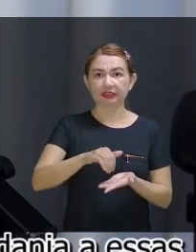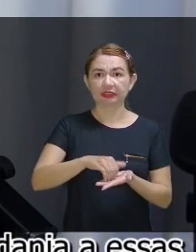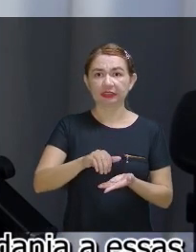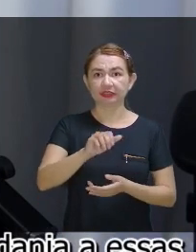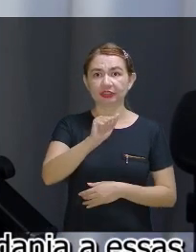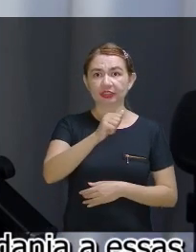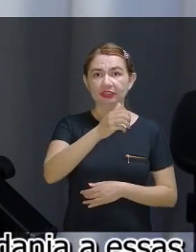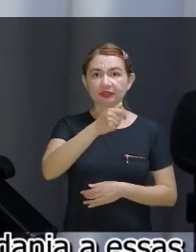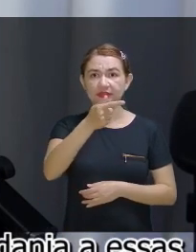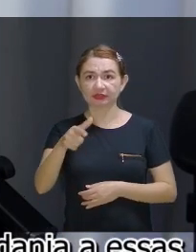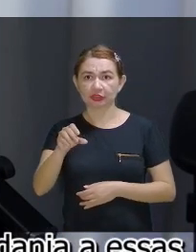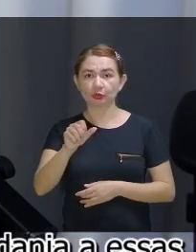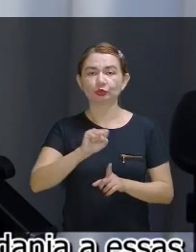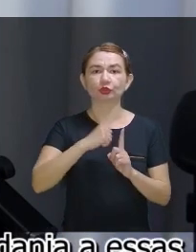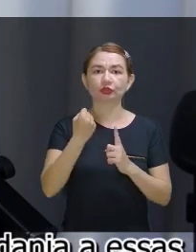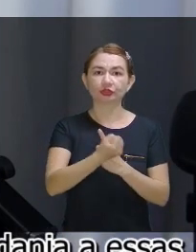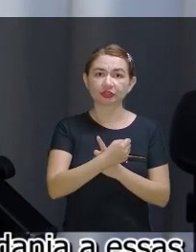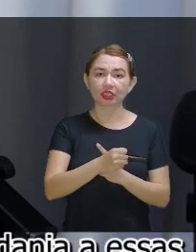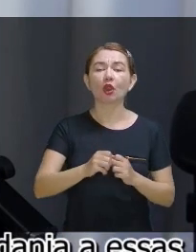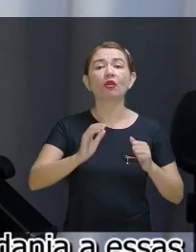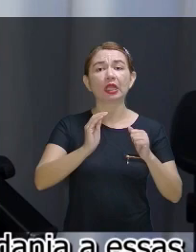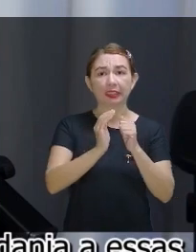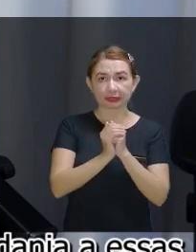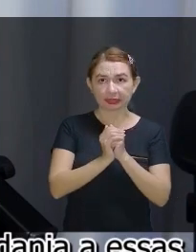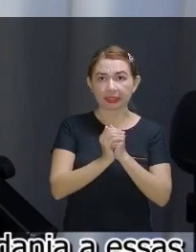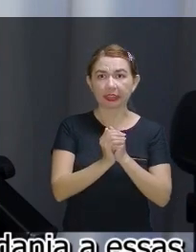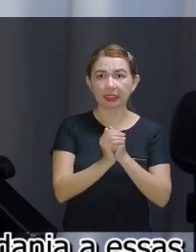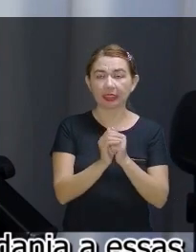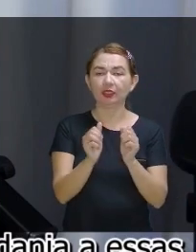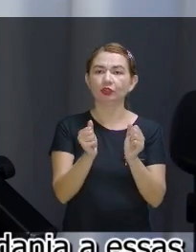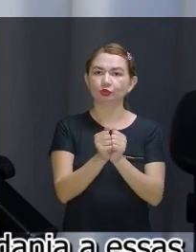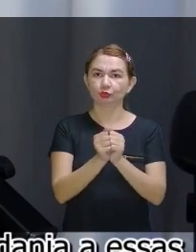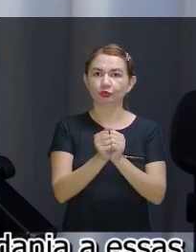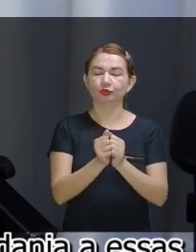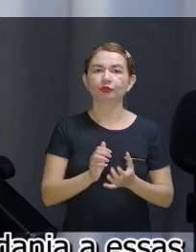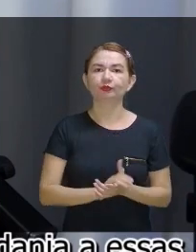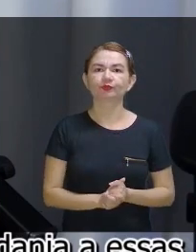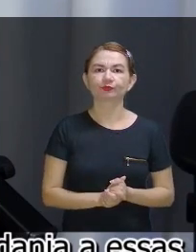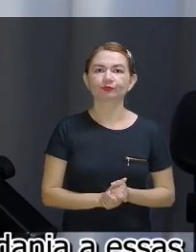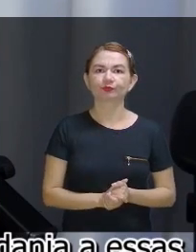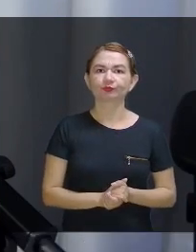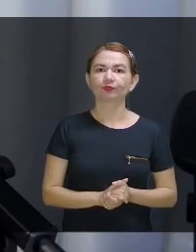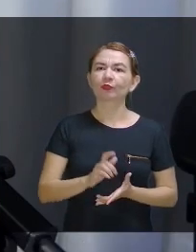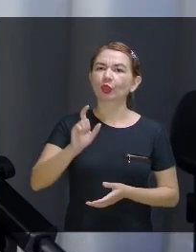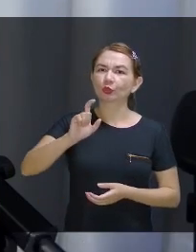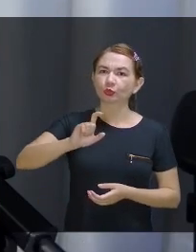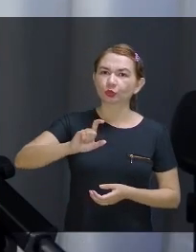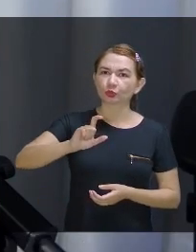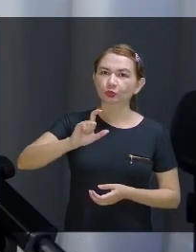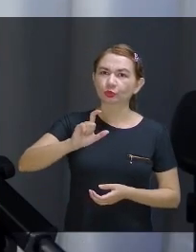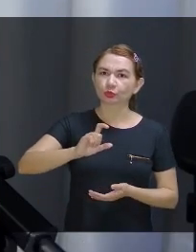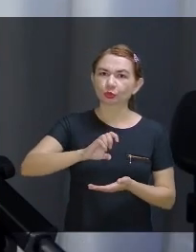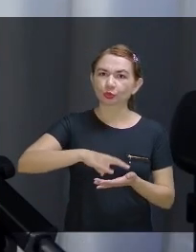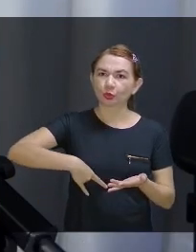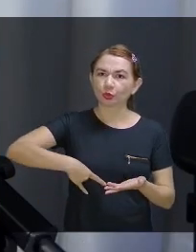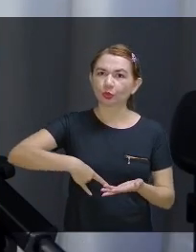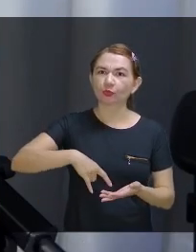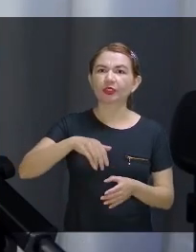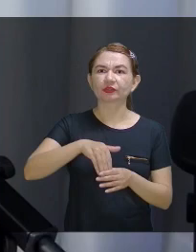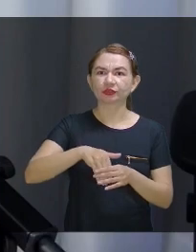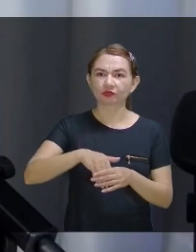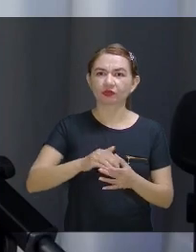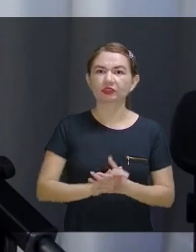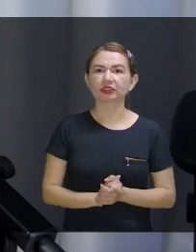e o TRE, tirando os títulos e tirando, logicamente, dando cidadania a essas pessoas que vivem em